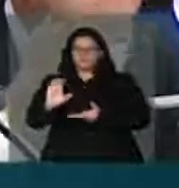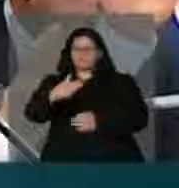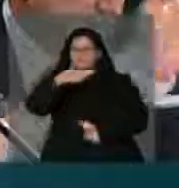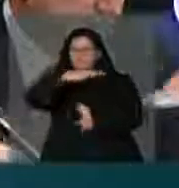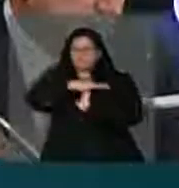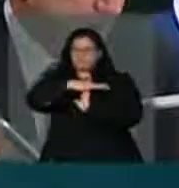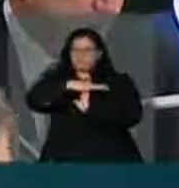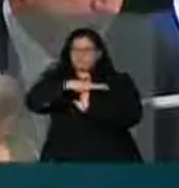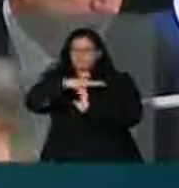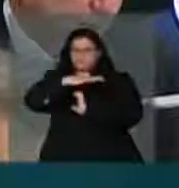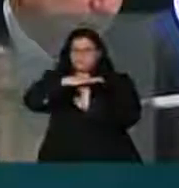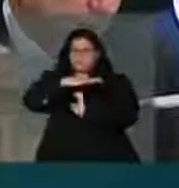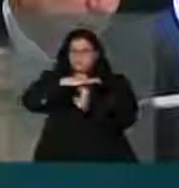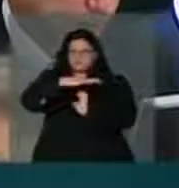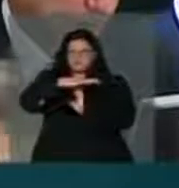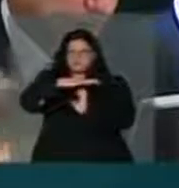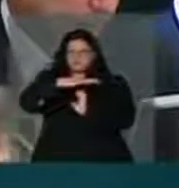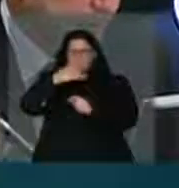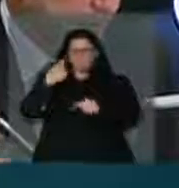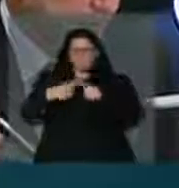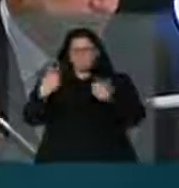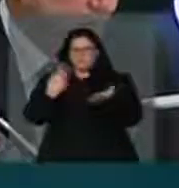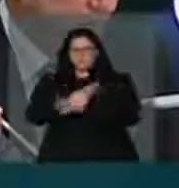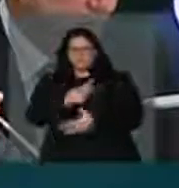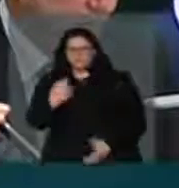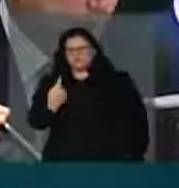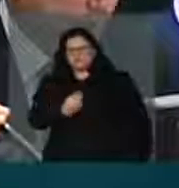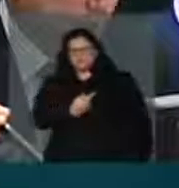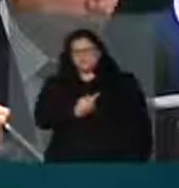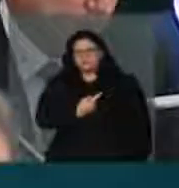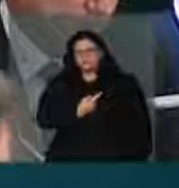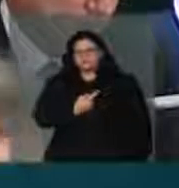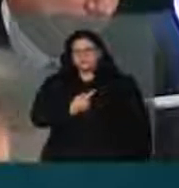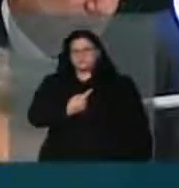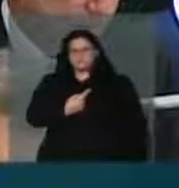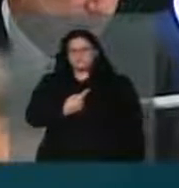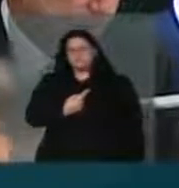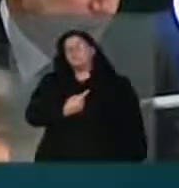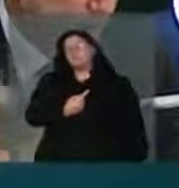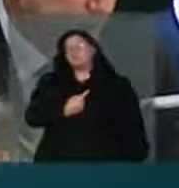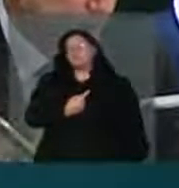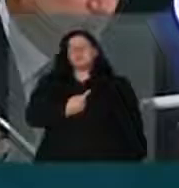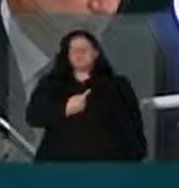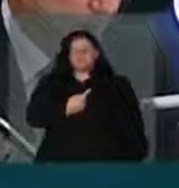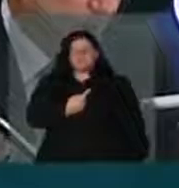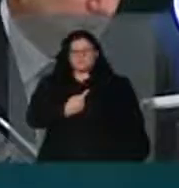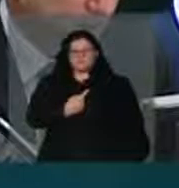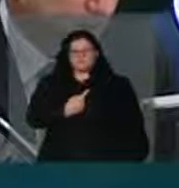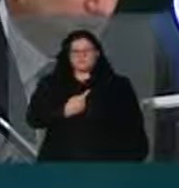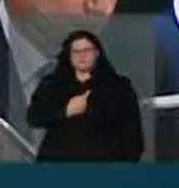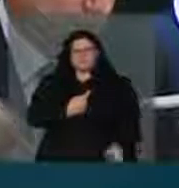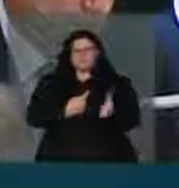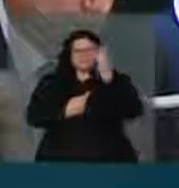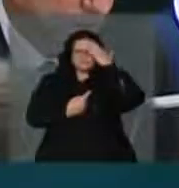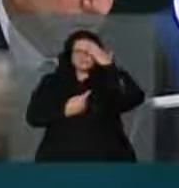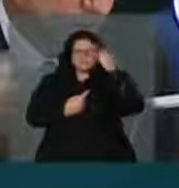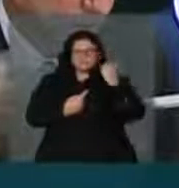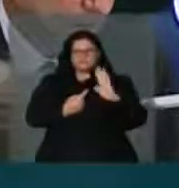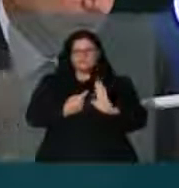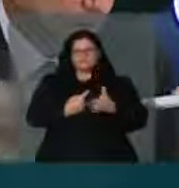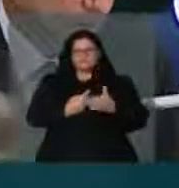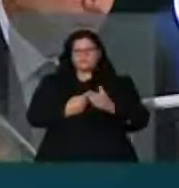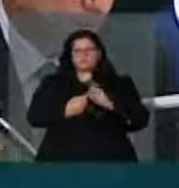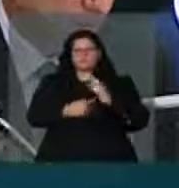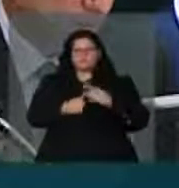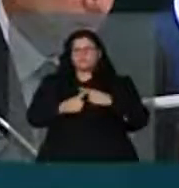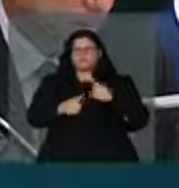conta de toda essa moldura que estamos vivendo, já vou encerrar, senhor presidente. Nós sabemos que, se não